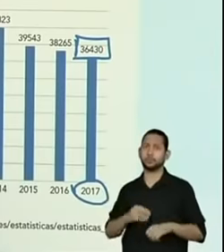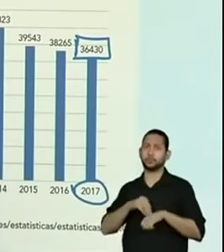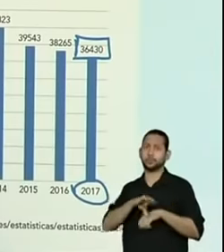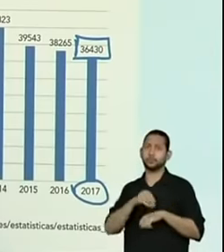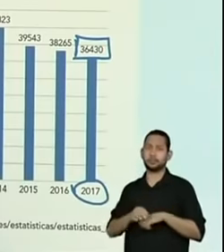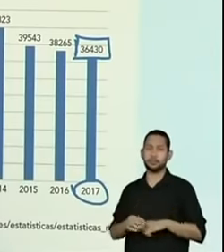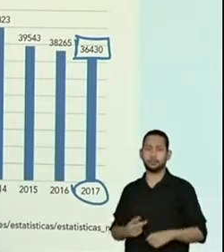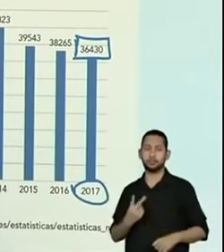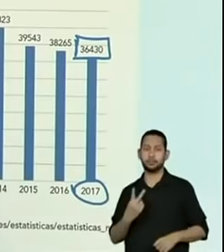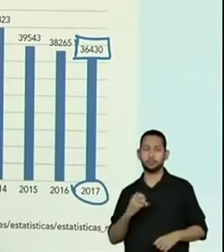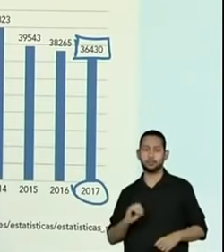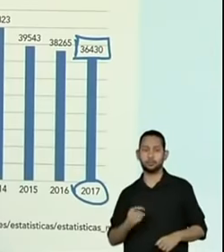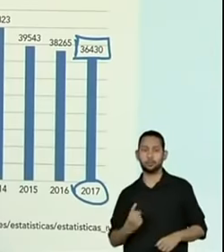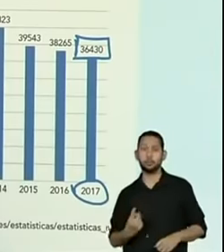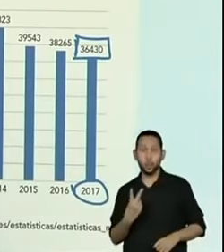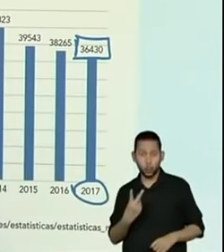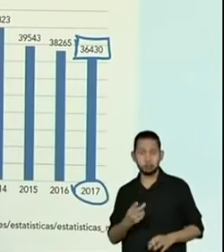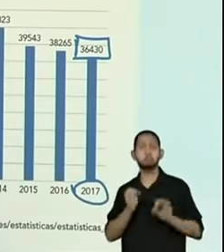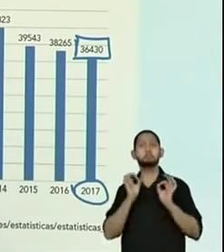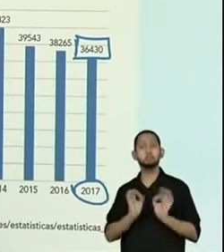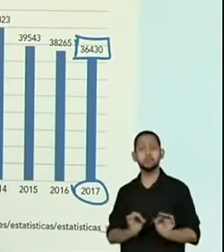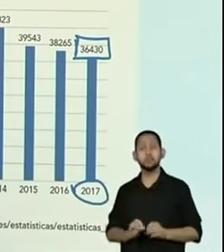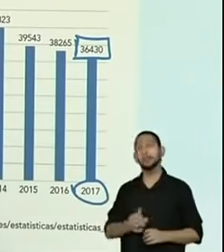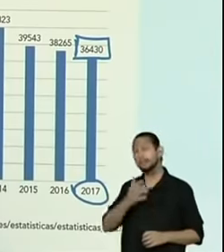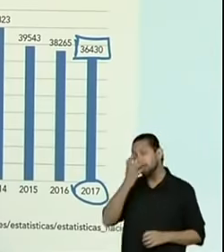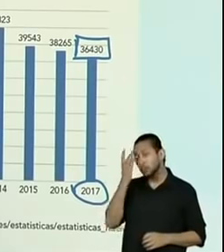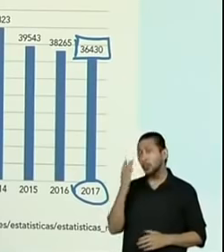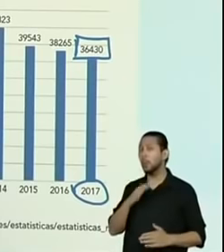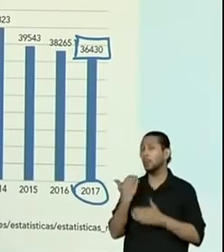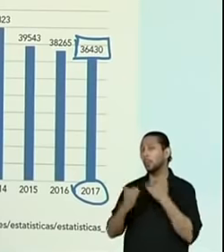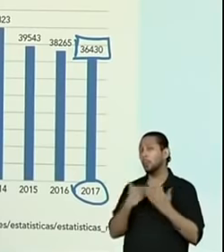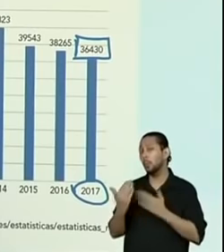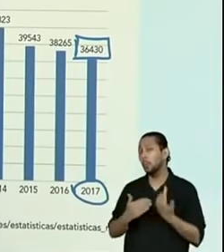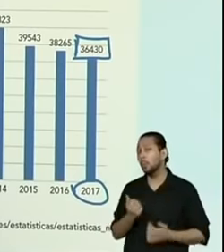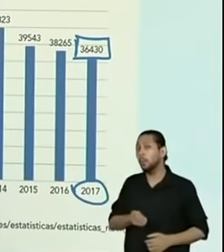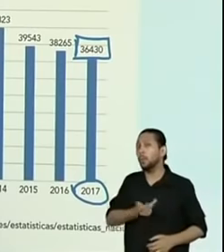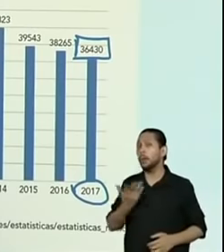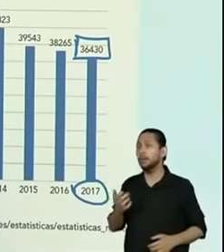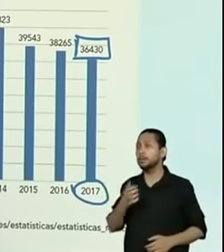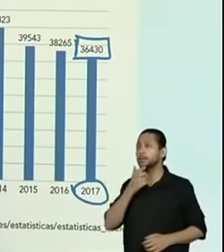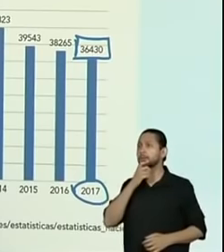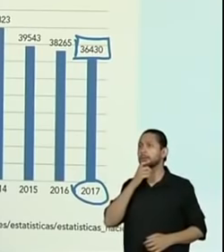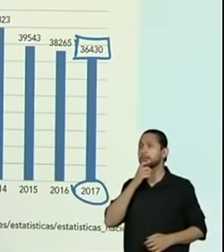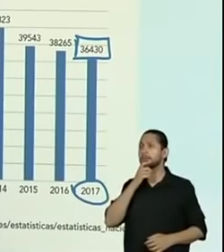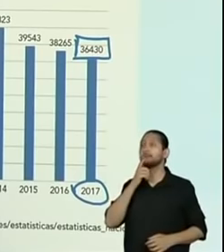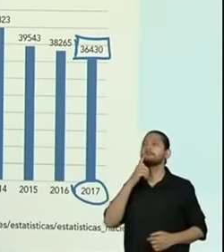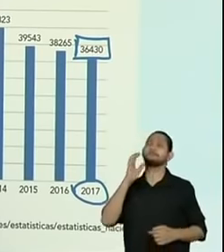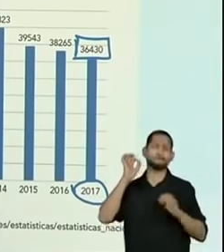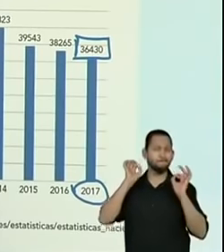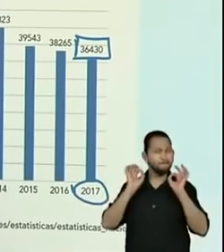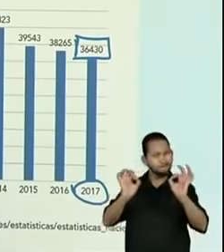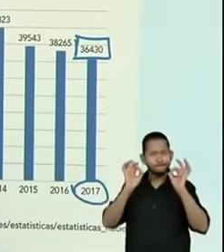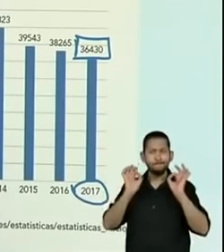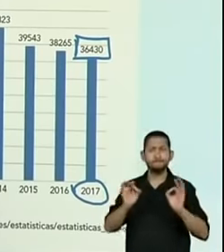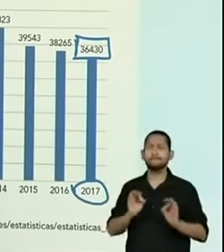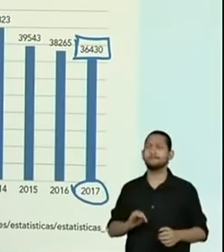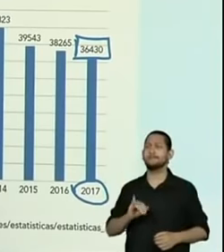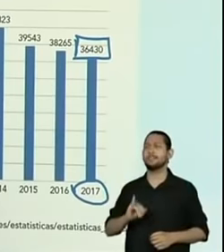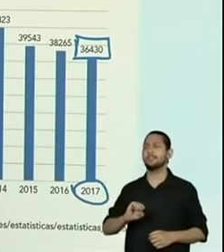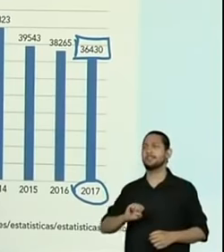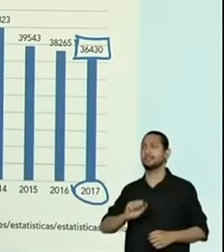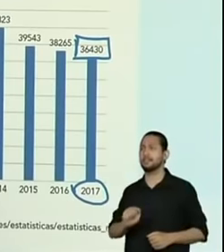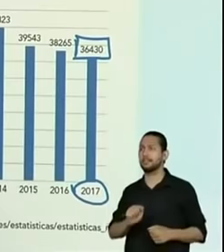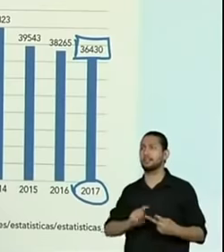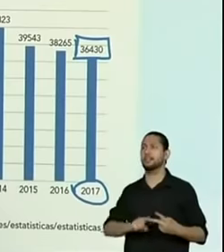spoiler, 2012. Mas e a quantidade, hein? Isa, Júlia e